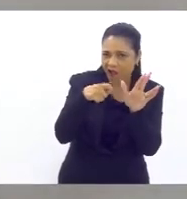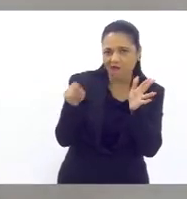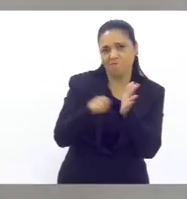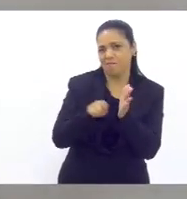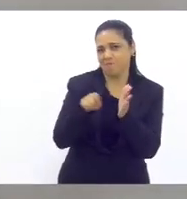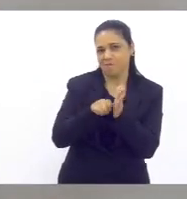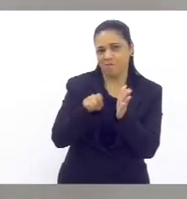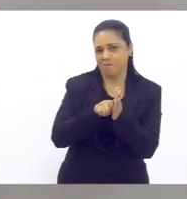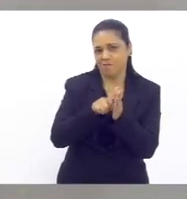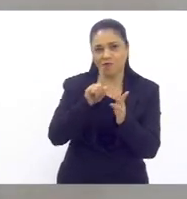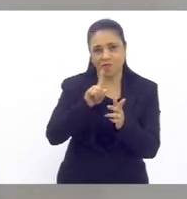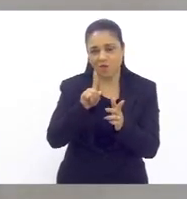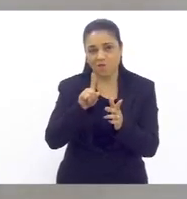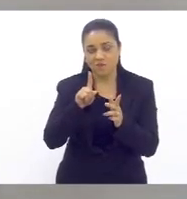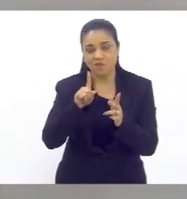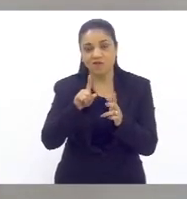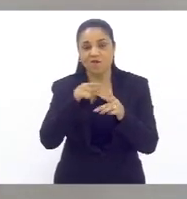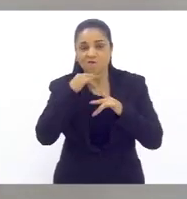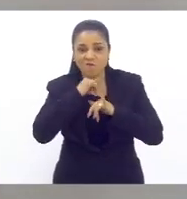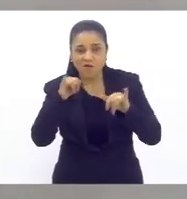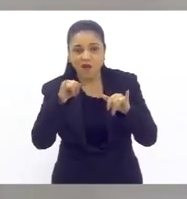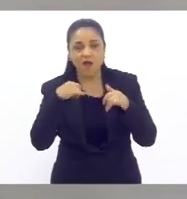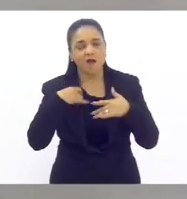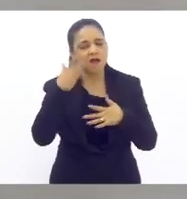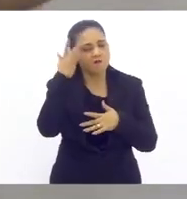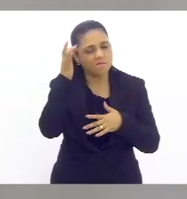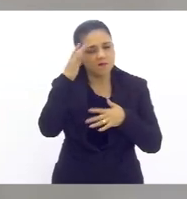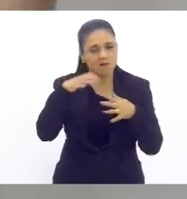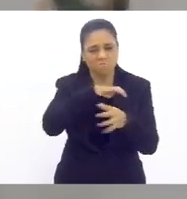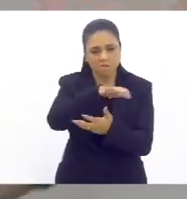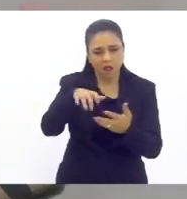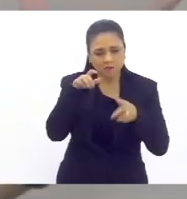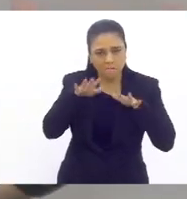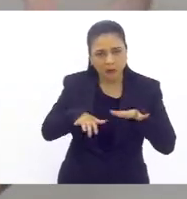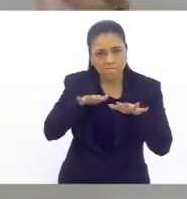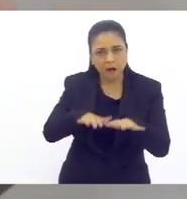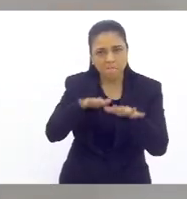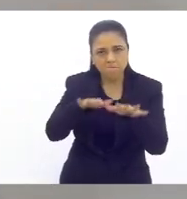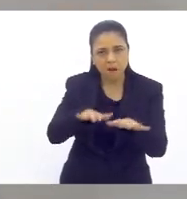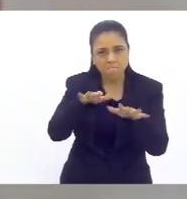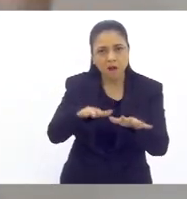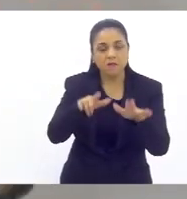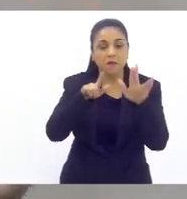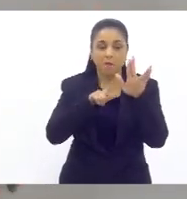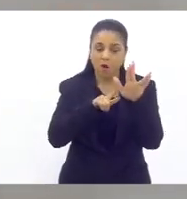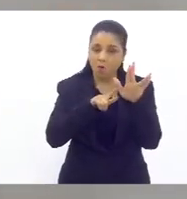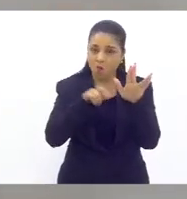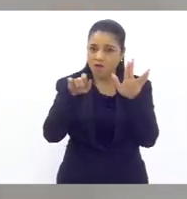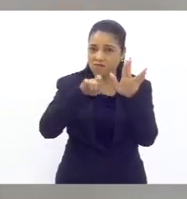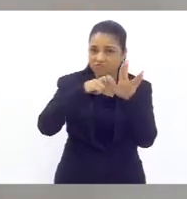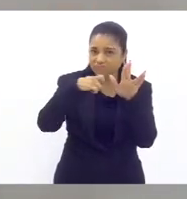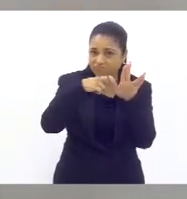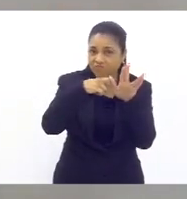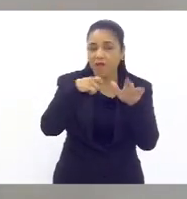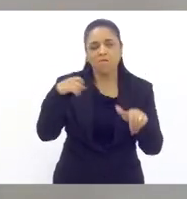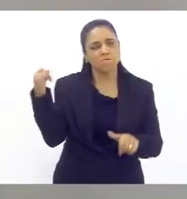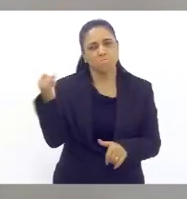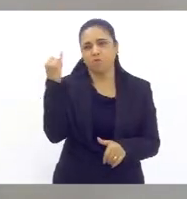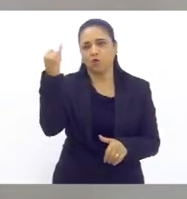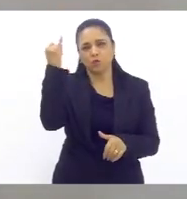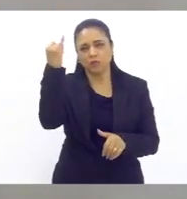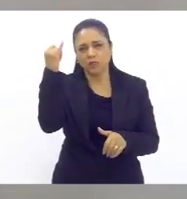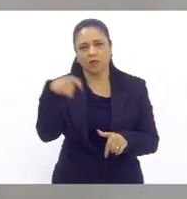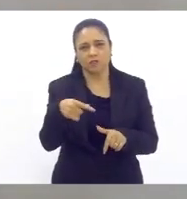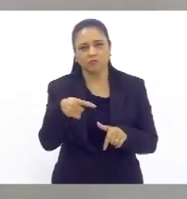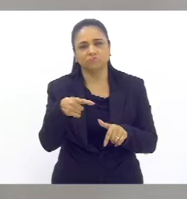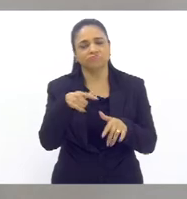da conjuntura e a marcha da maconha amanhã tem um papel muito importante que que começa marcha cresceu como ela é diversa né Vamos fortalecer